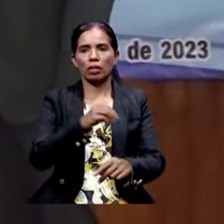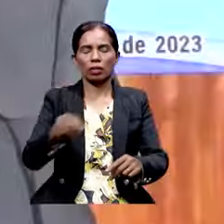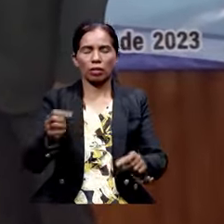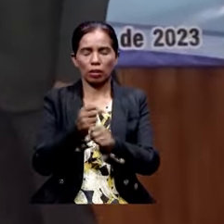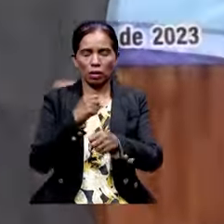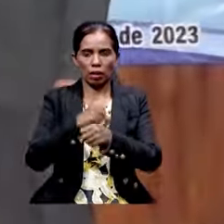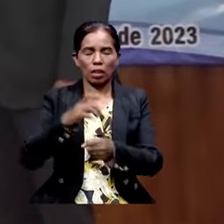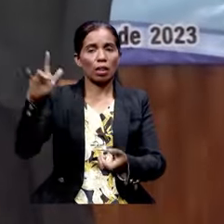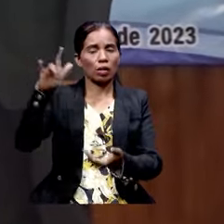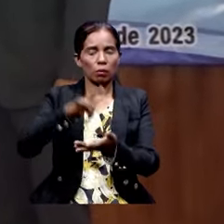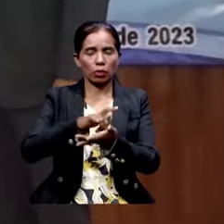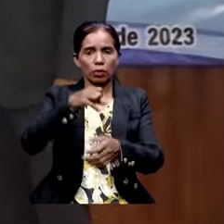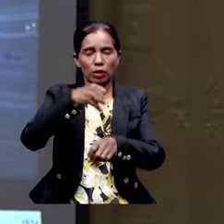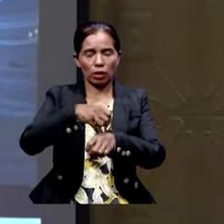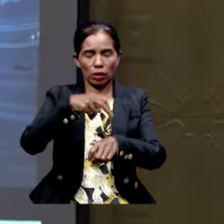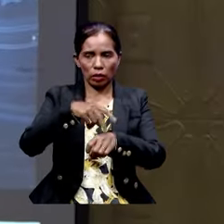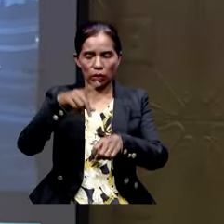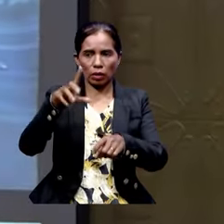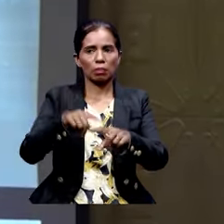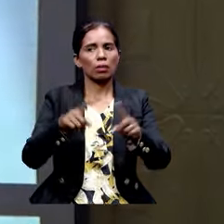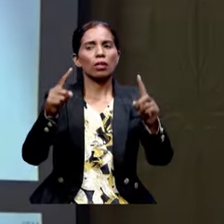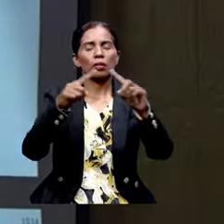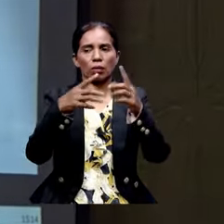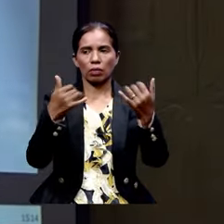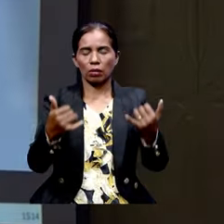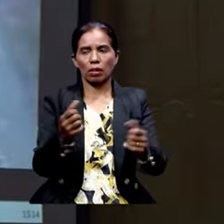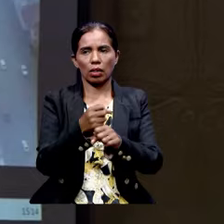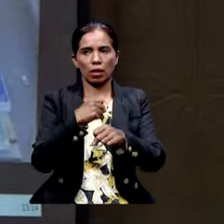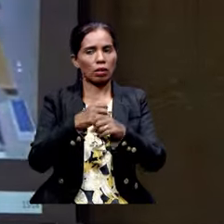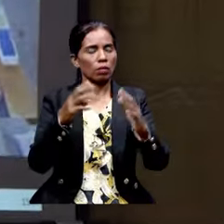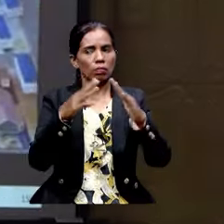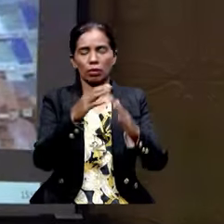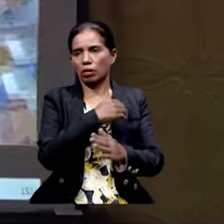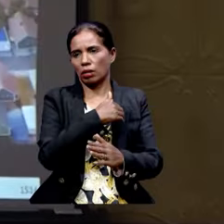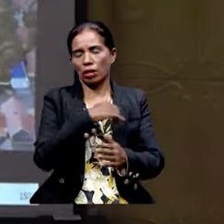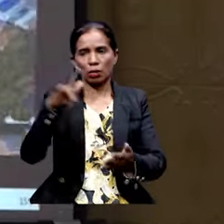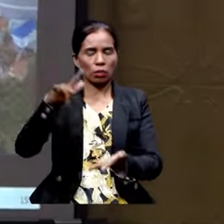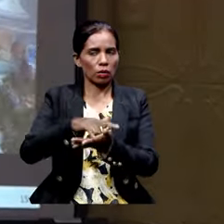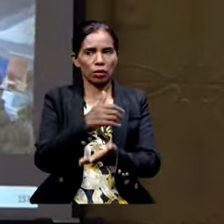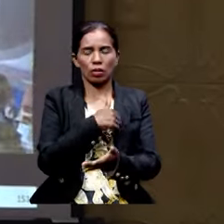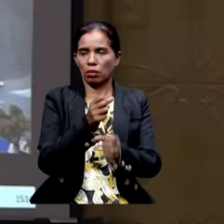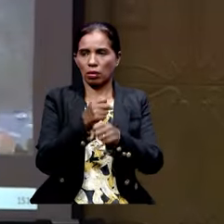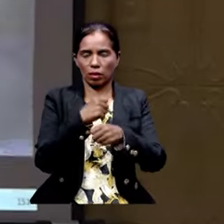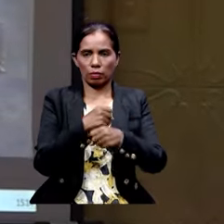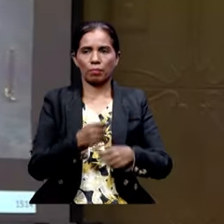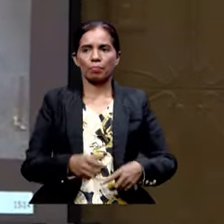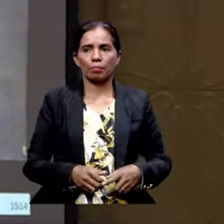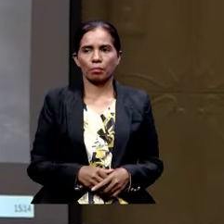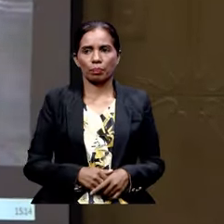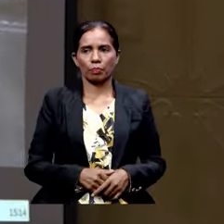constrói o aeroporto internacional Nicolau Lobato. Mas Beto agora a construção refere-se ao Cahu. Equipa Cobertura, Ziemen.